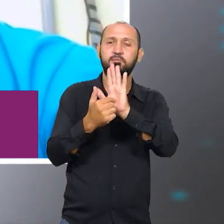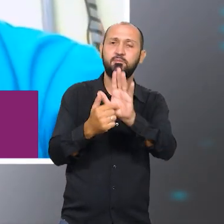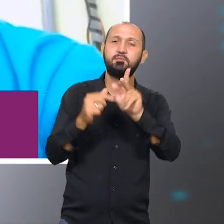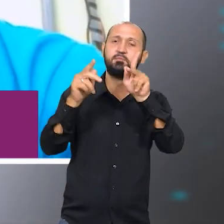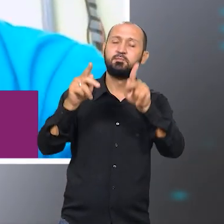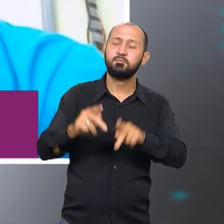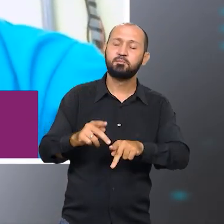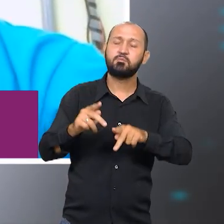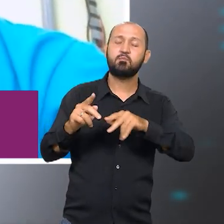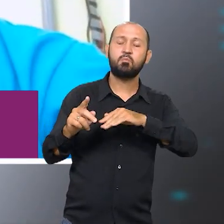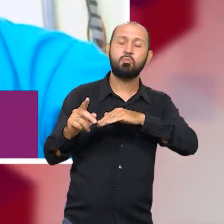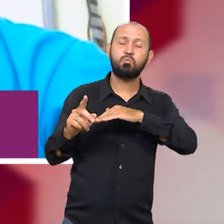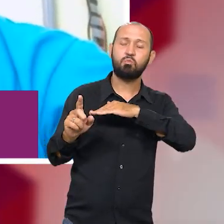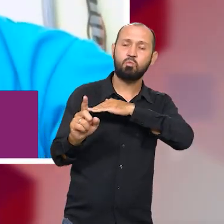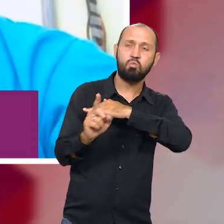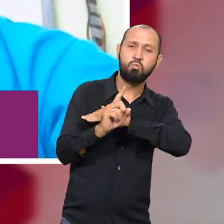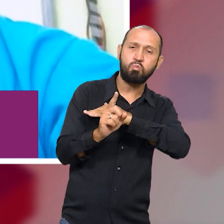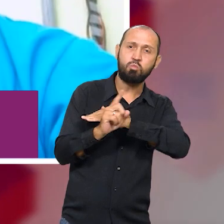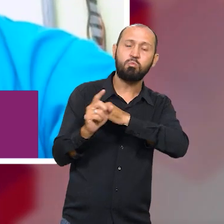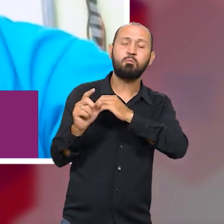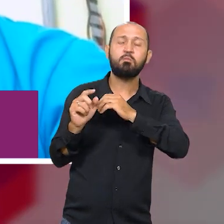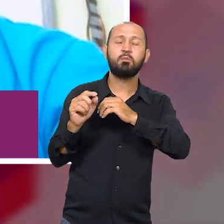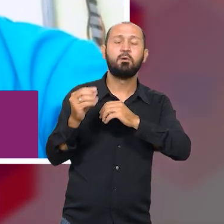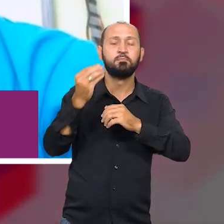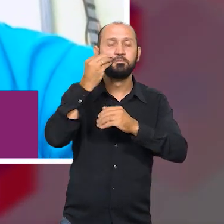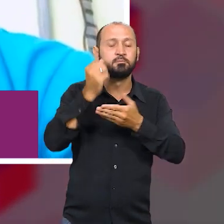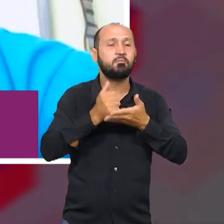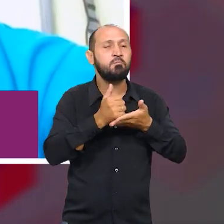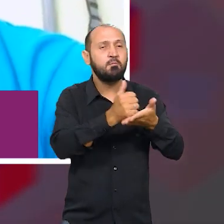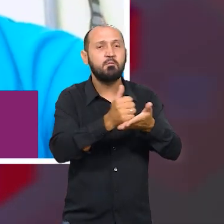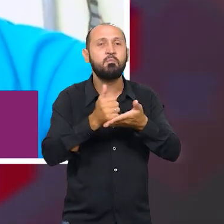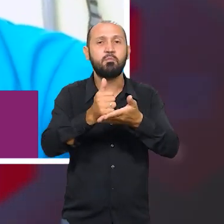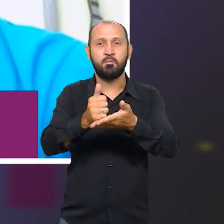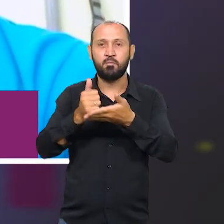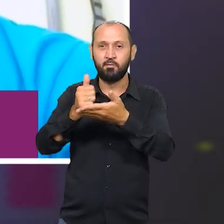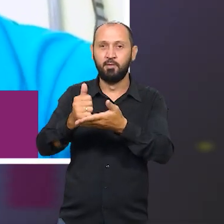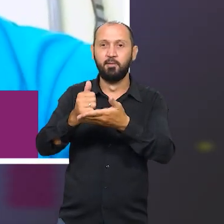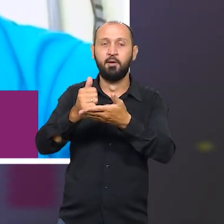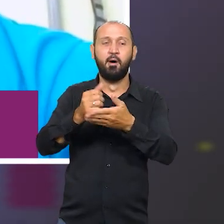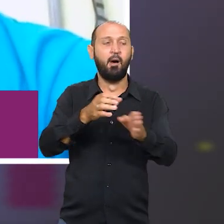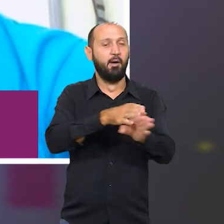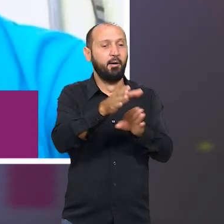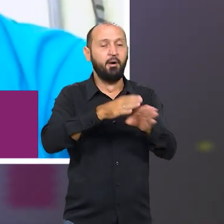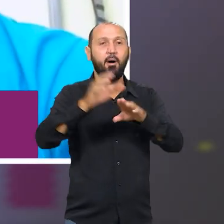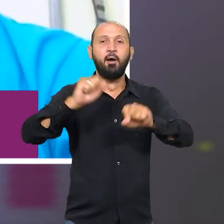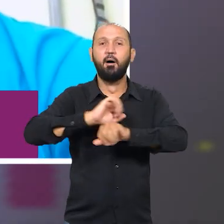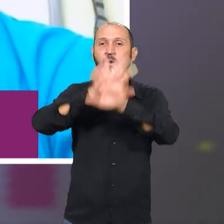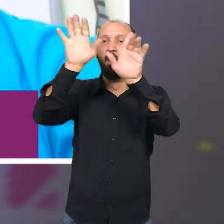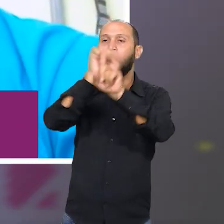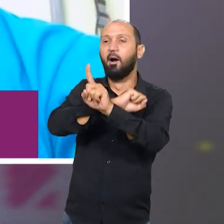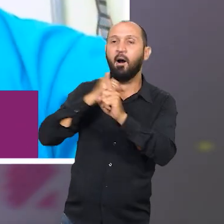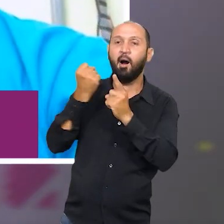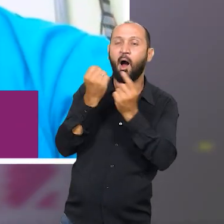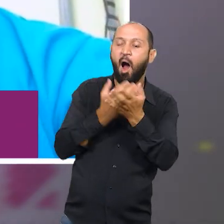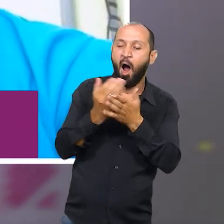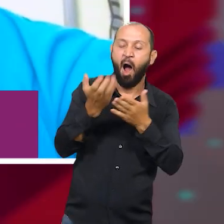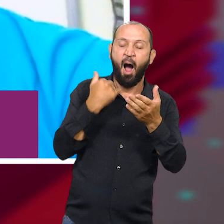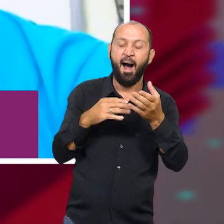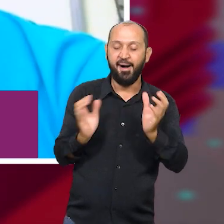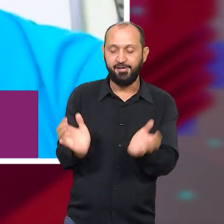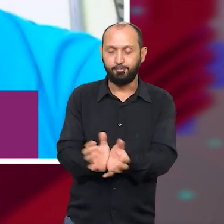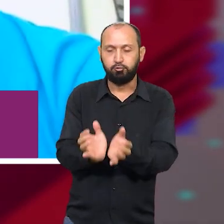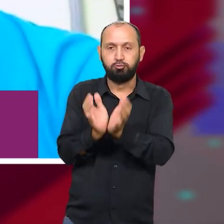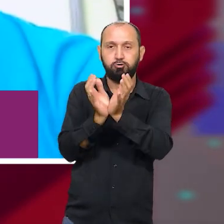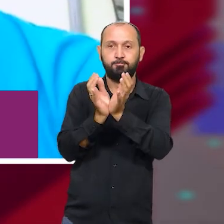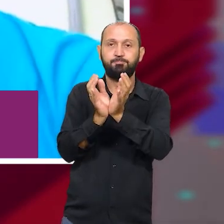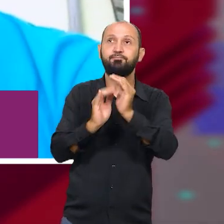público, ele, aos poucos, também está tentando fazer o papel dele e esclarecer toda a sociedade, né, desde as classes mais baixas até as